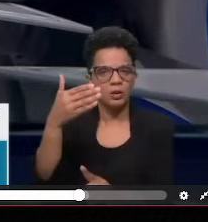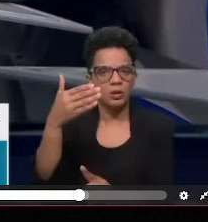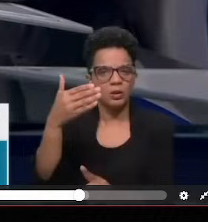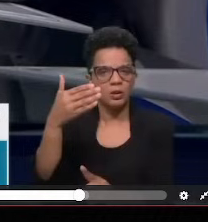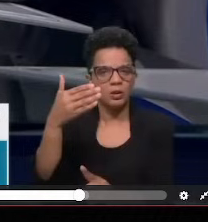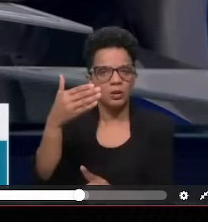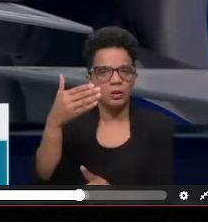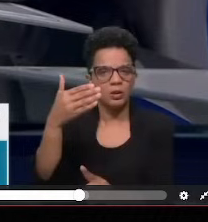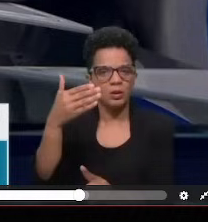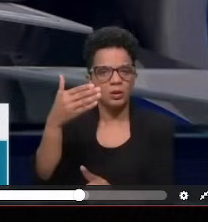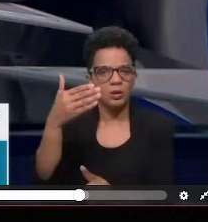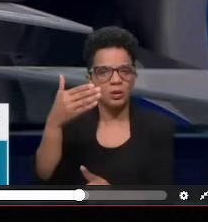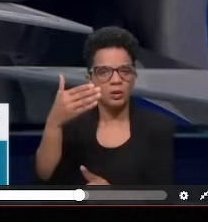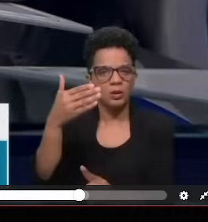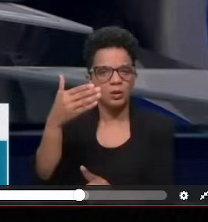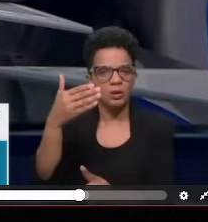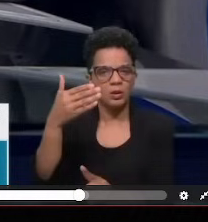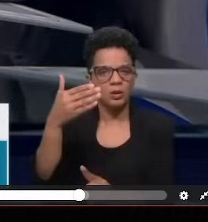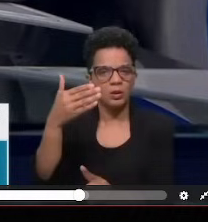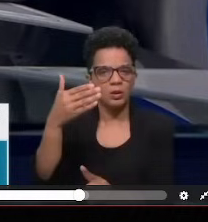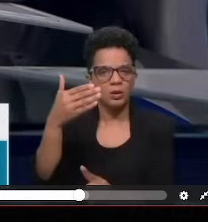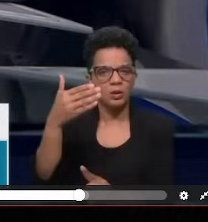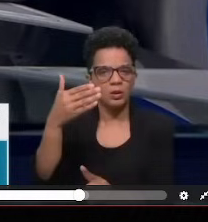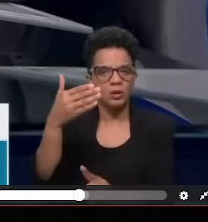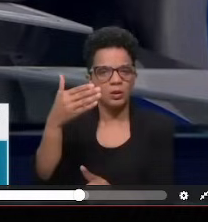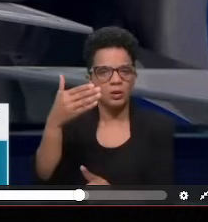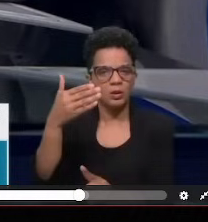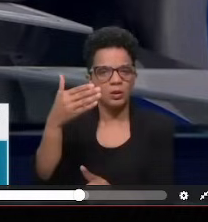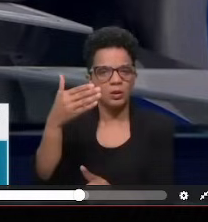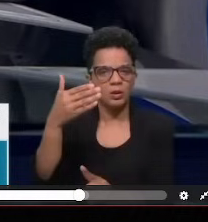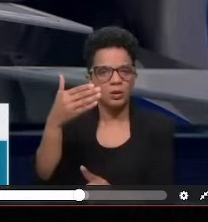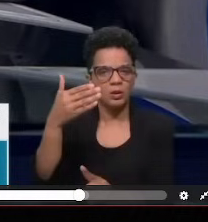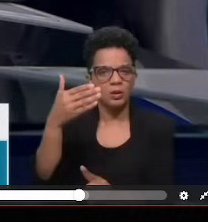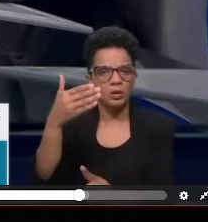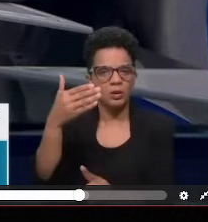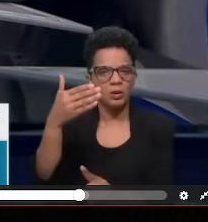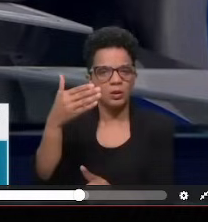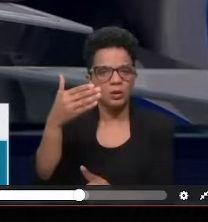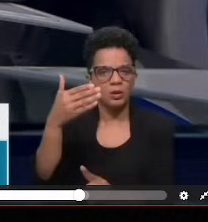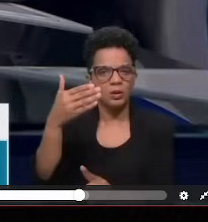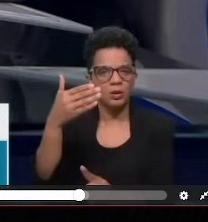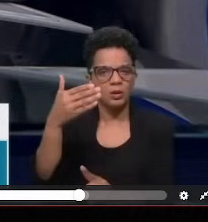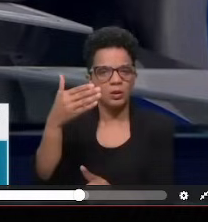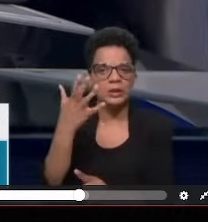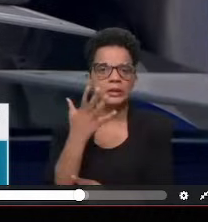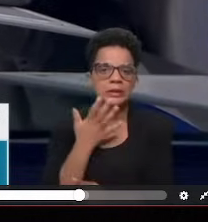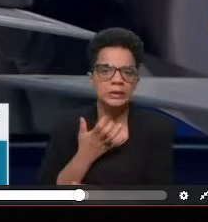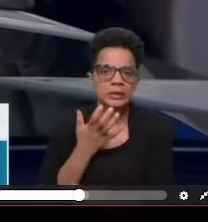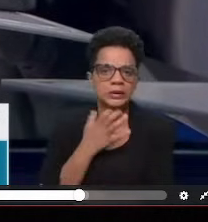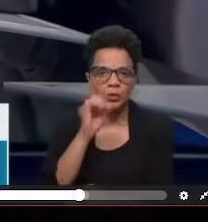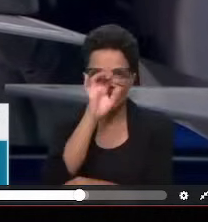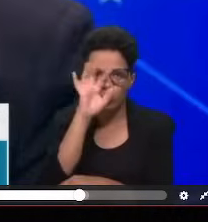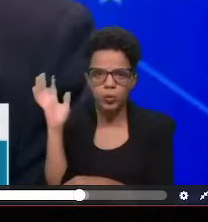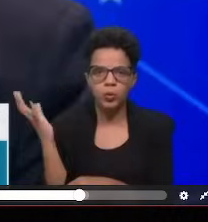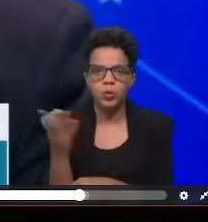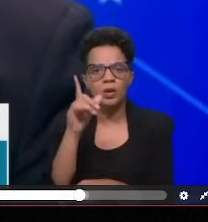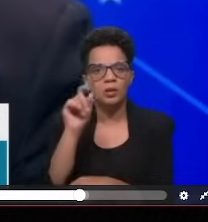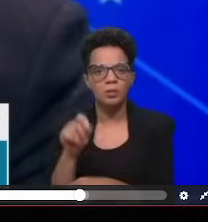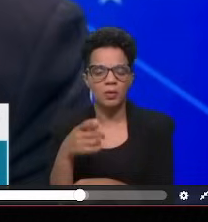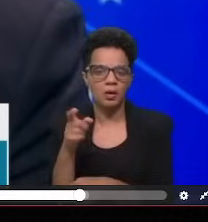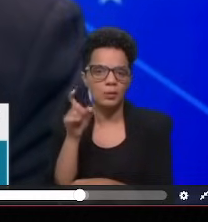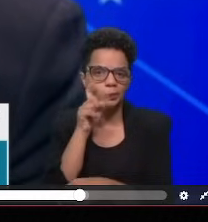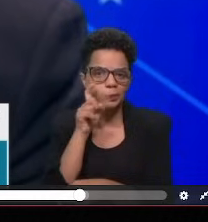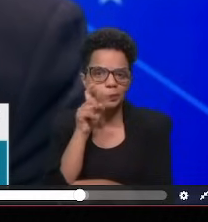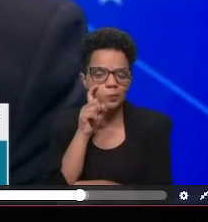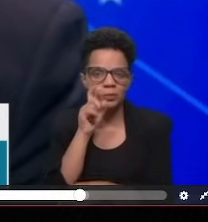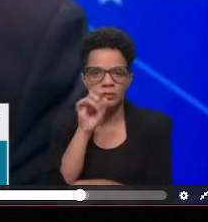chega e isso confere ou chega o status de partido mais ambiental o ambiente e a preservar